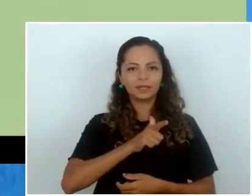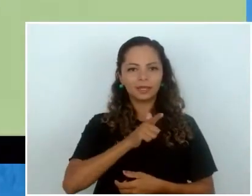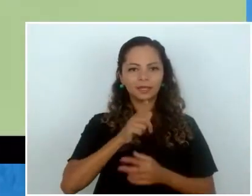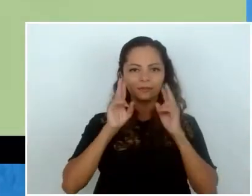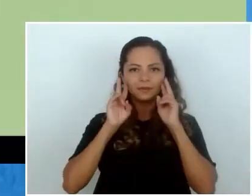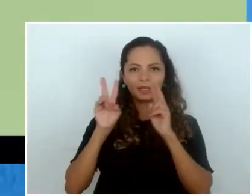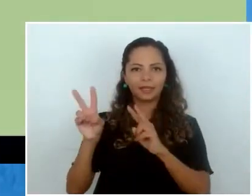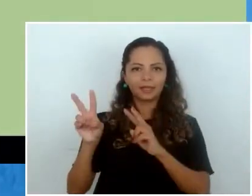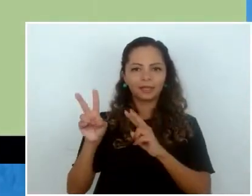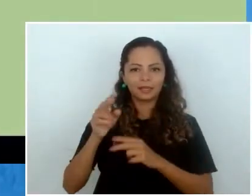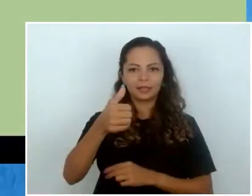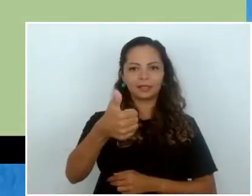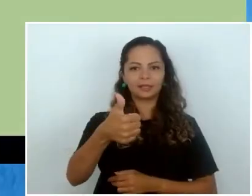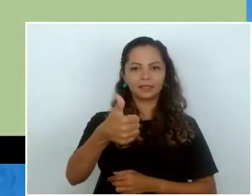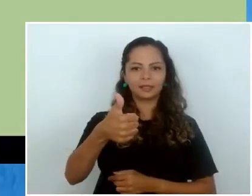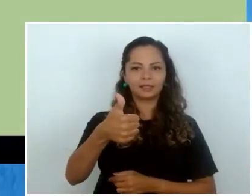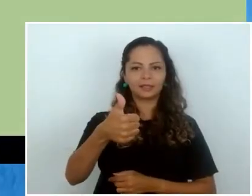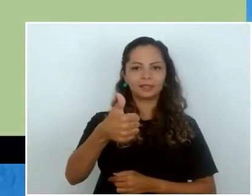Alô?